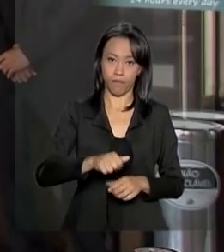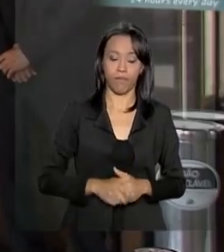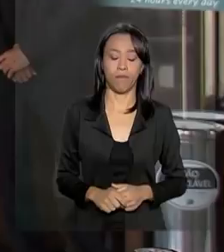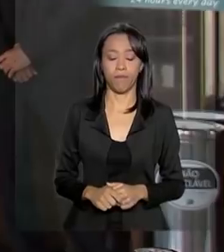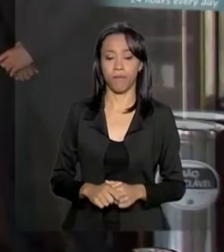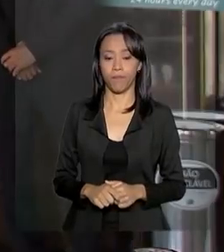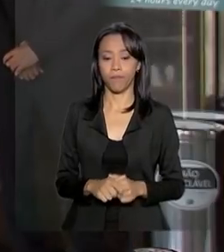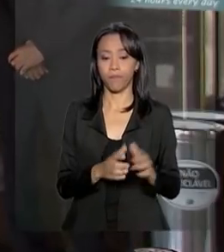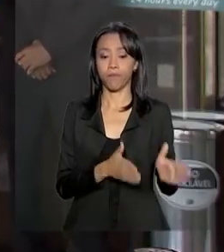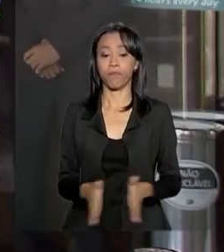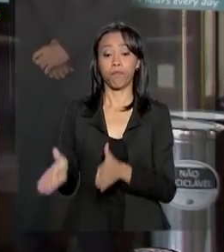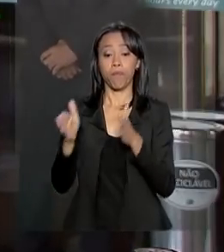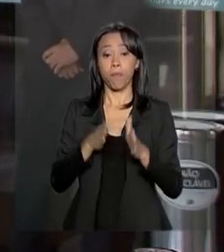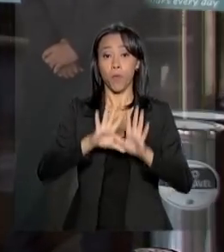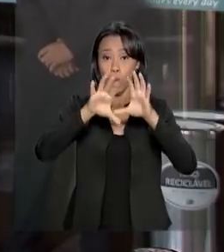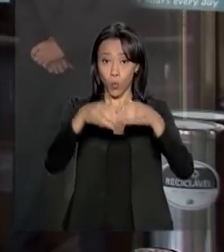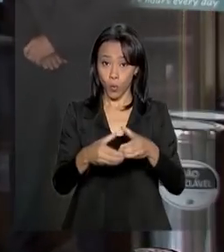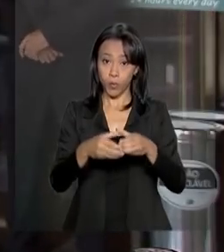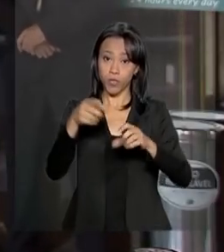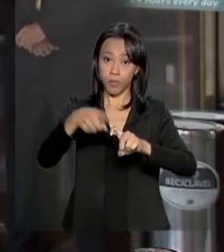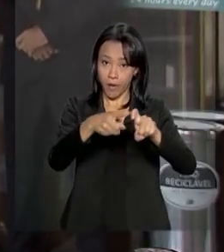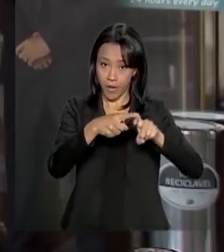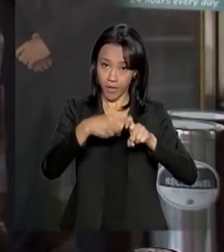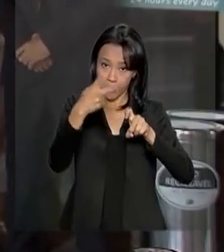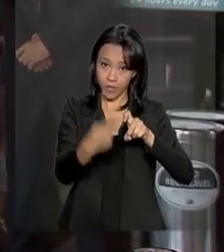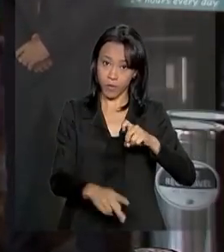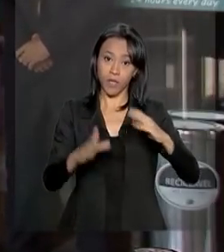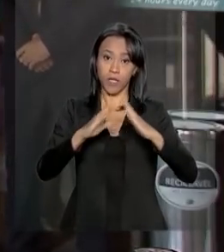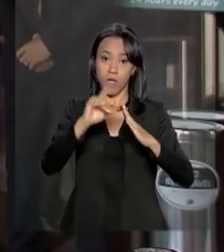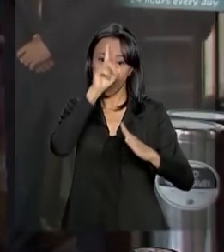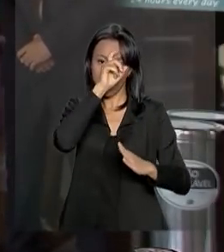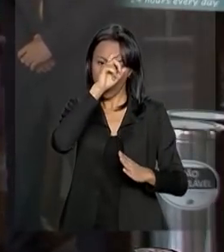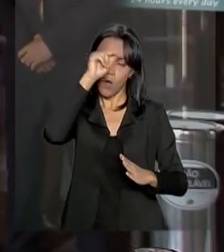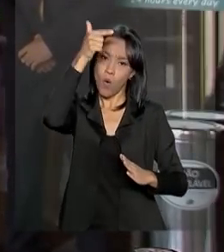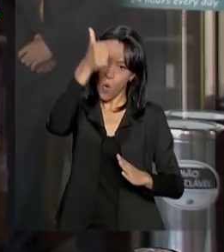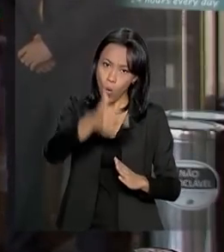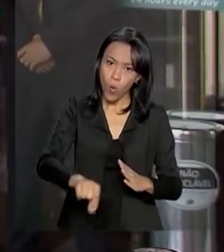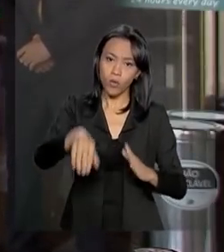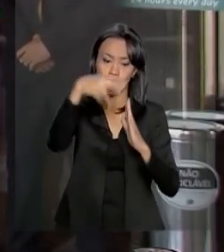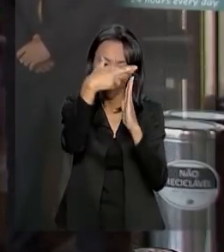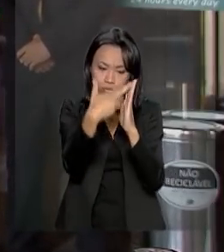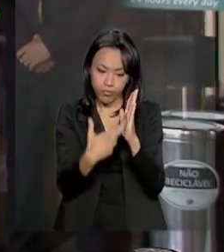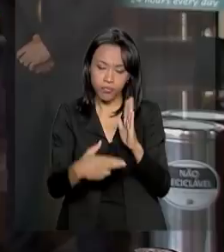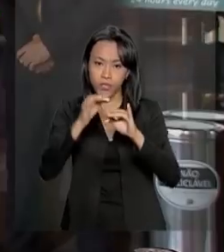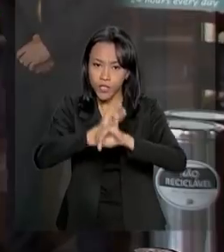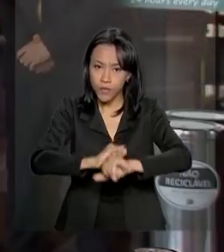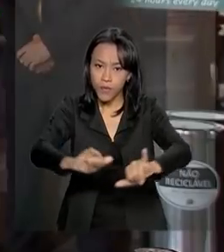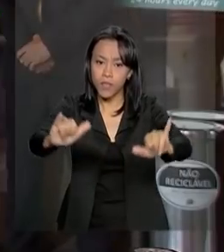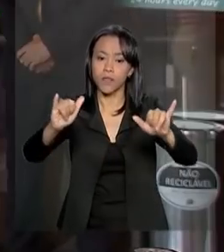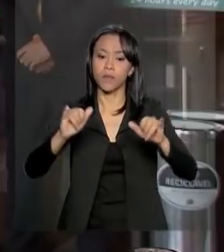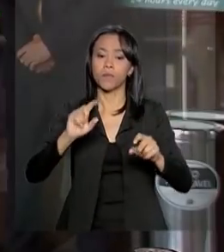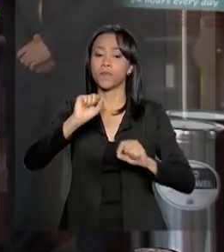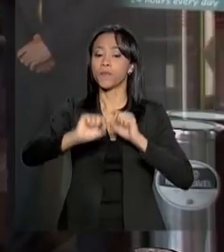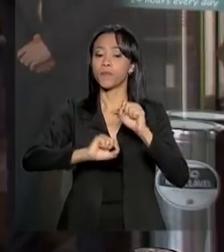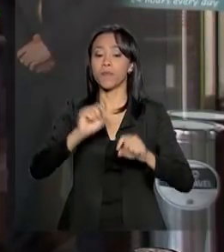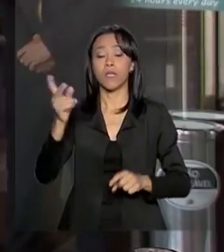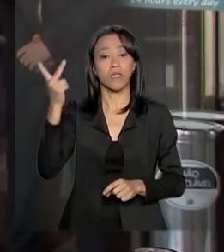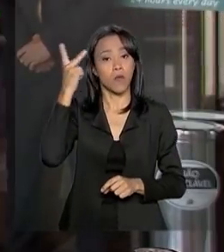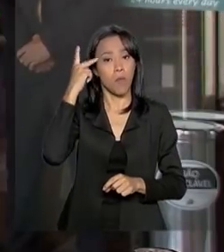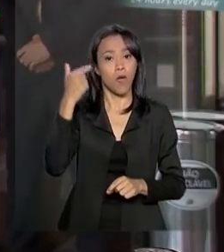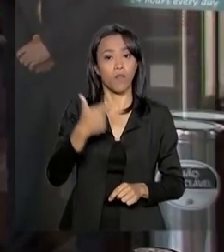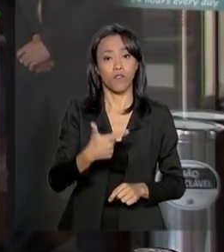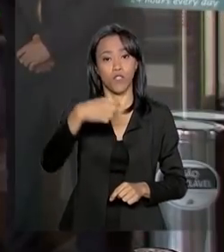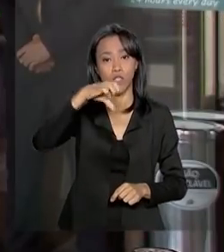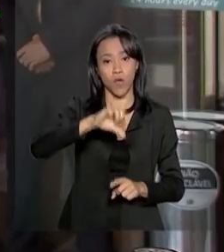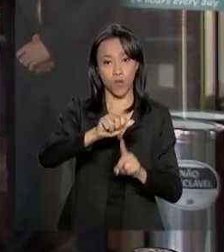E a equipe médica do Hospital Albert Einstein acaba de divulgar mais um boletim. Diz a nota: São Paulo, 29